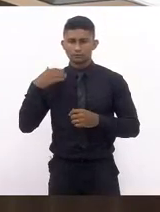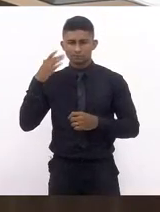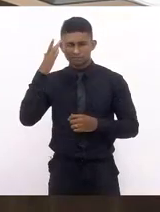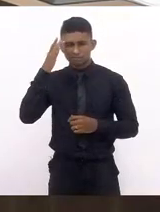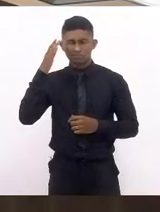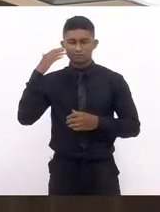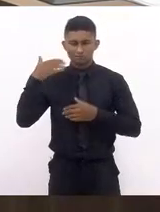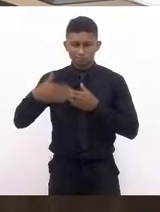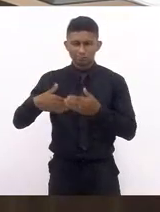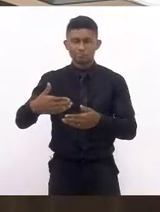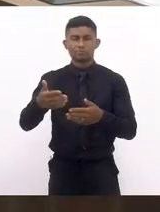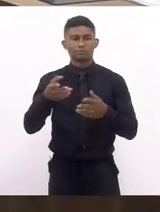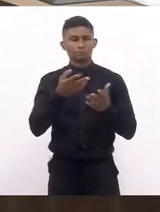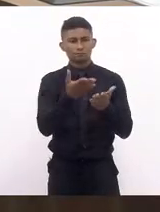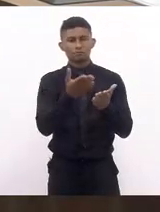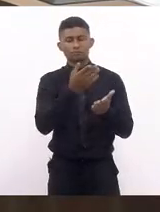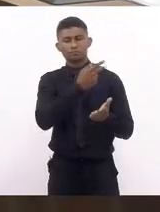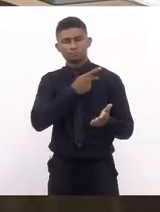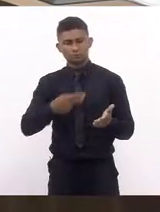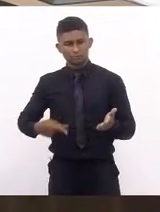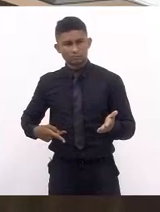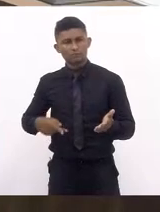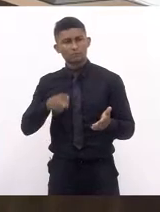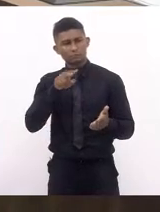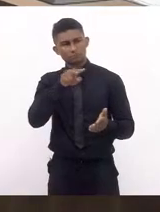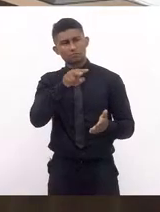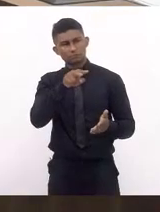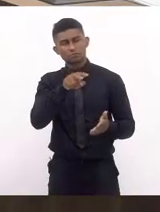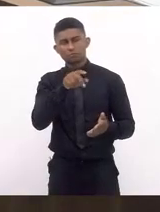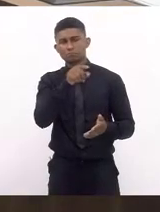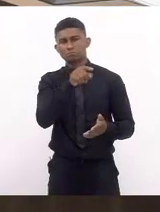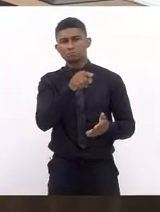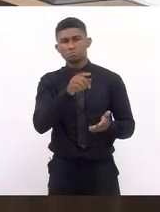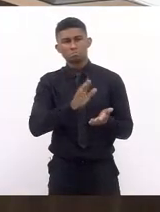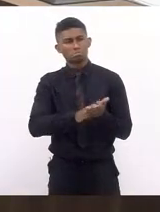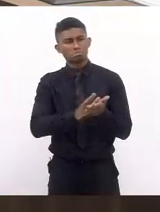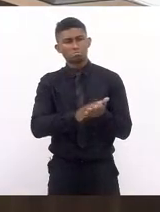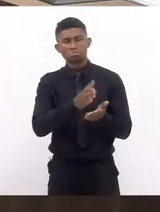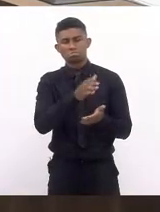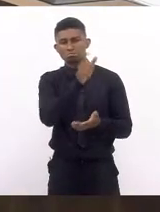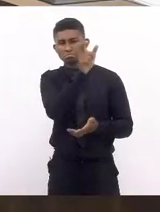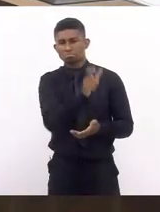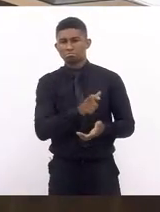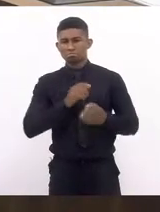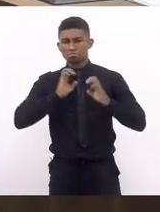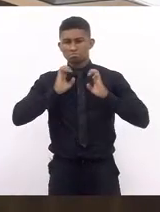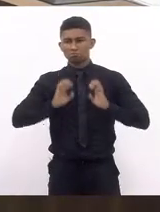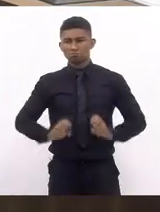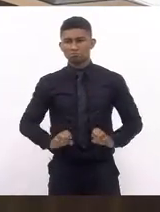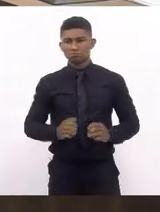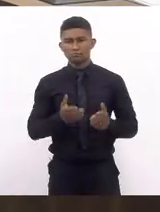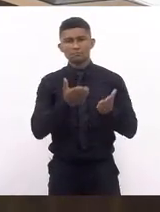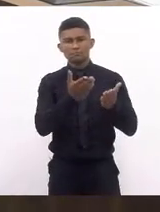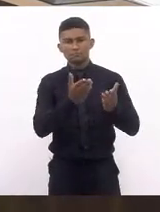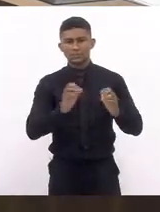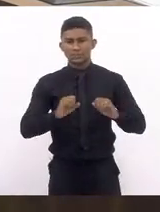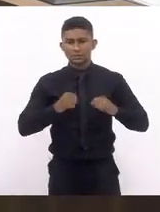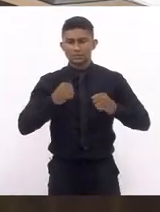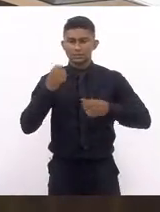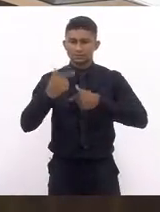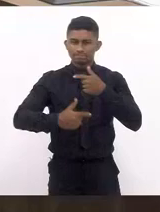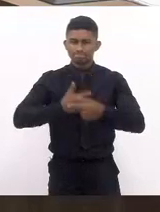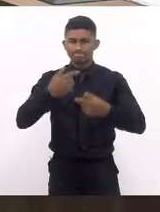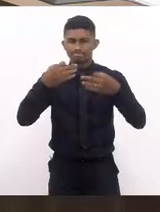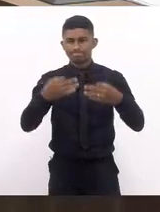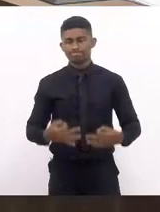para o presidente André Ceciliano pela postura ética pelo Combatente que é e